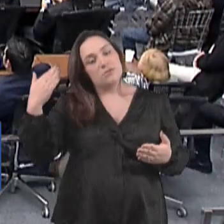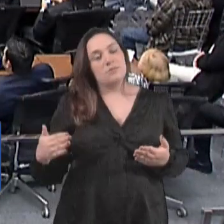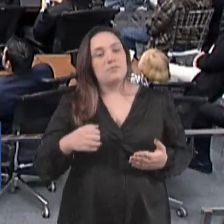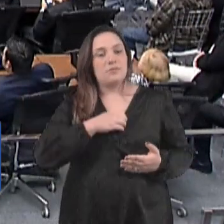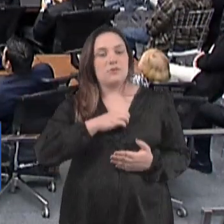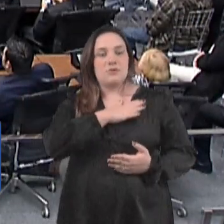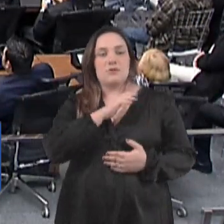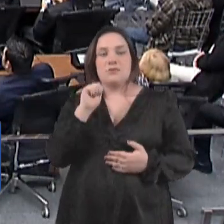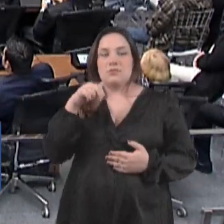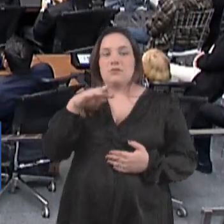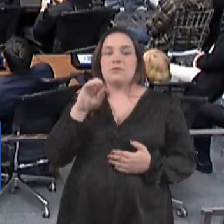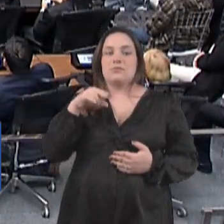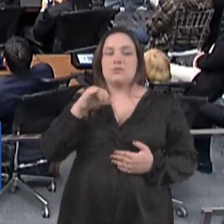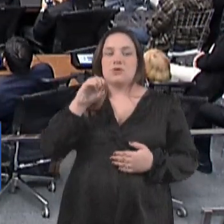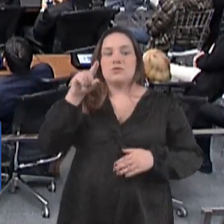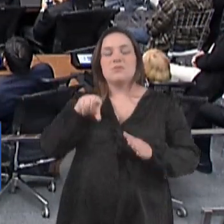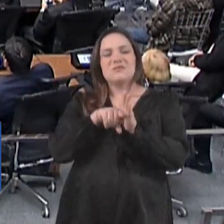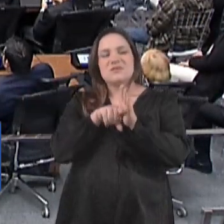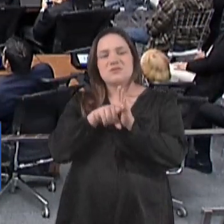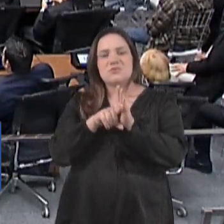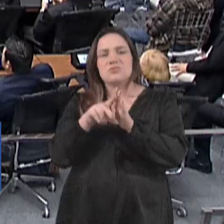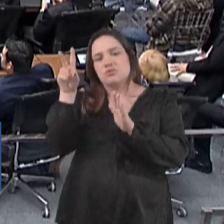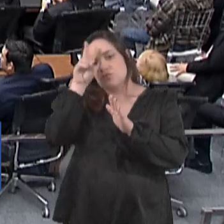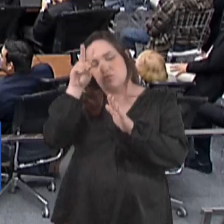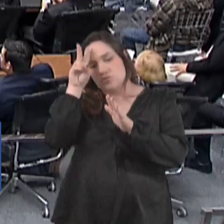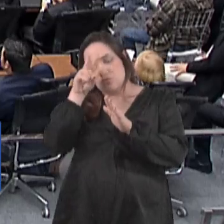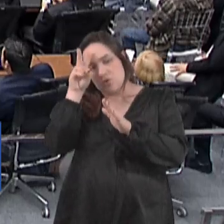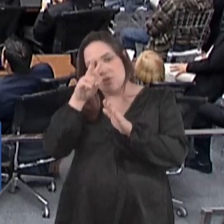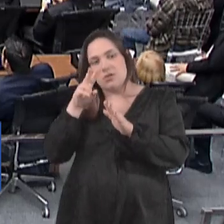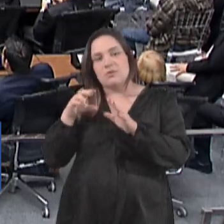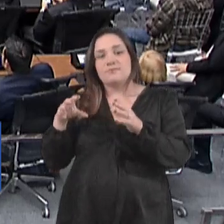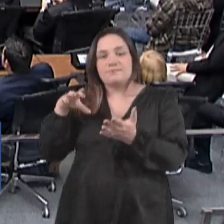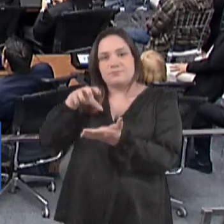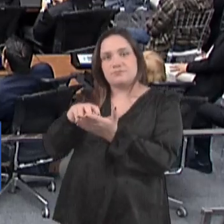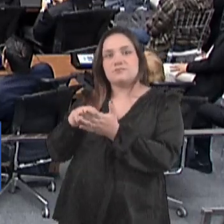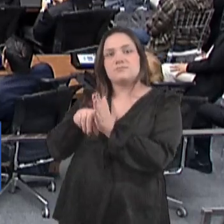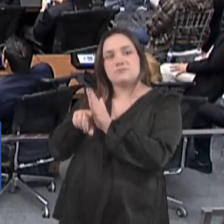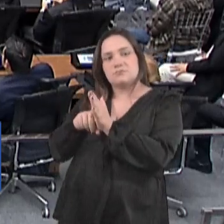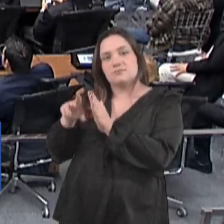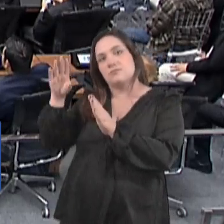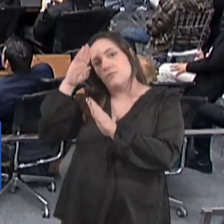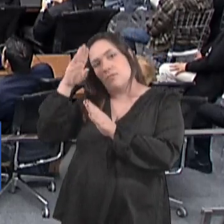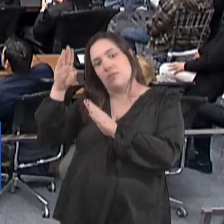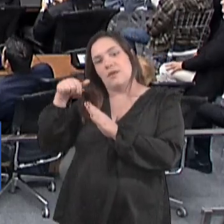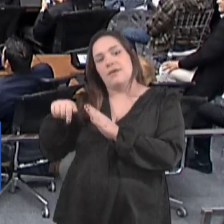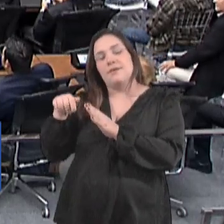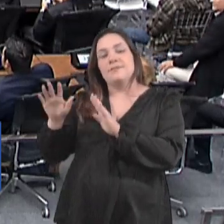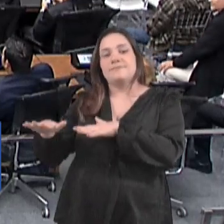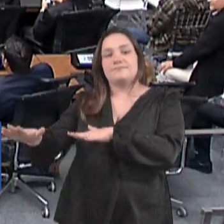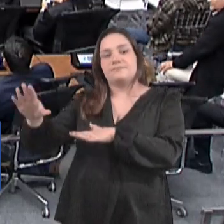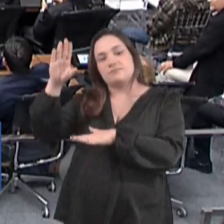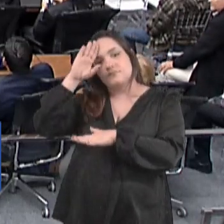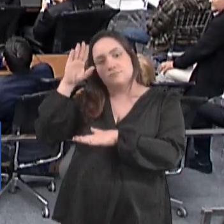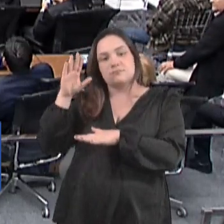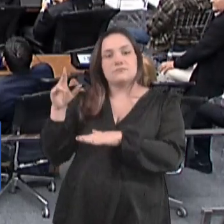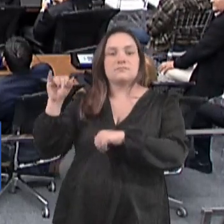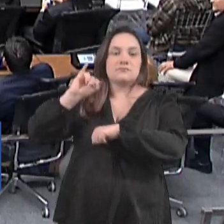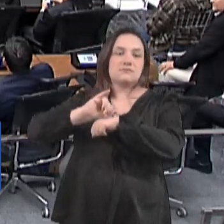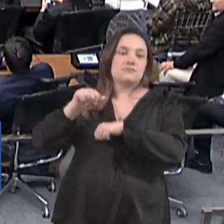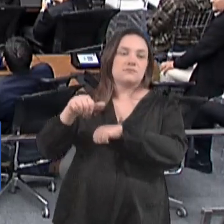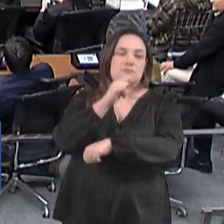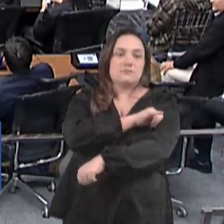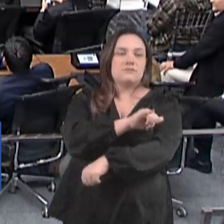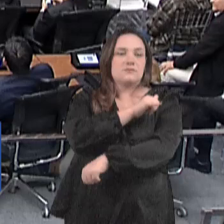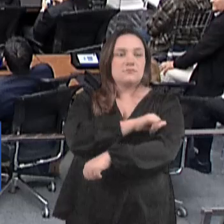Ferreira Sobrinho, historiador, pesquisador do Centro de Estudo e Pesquisas de História Militar do Exército, com sede no Rio de